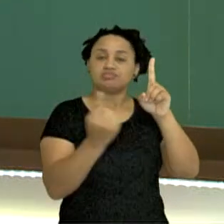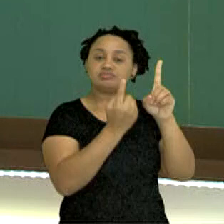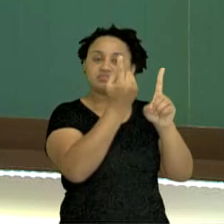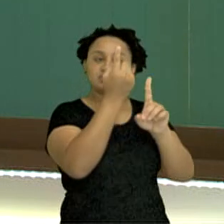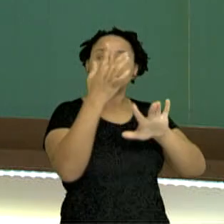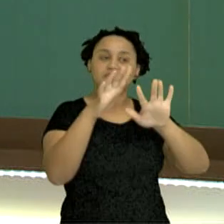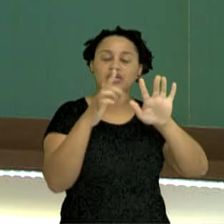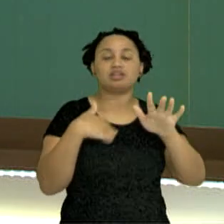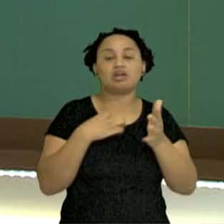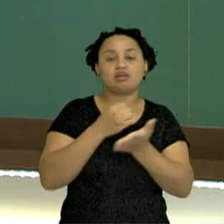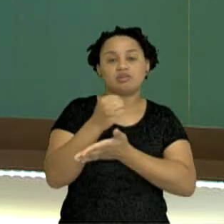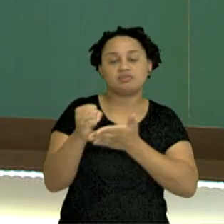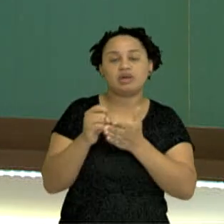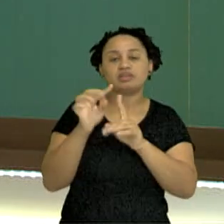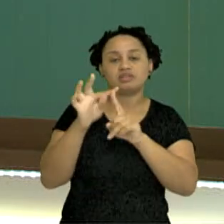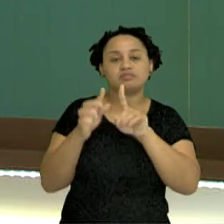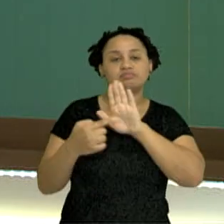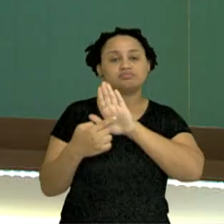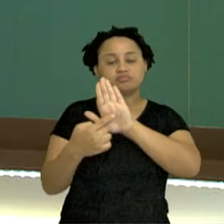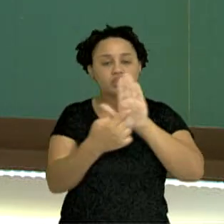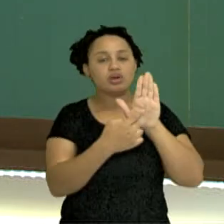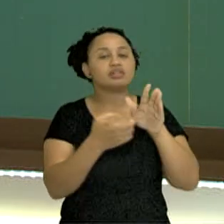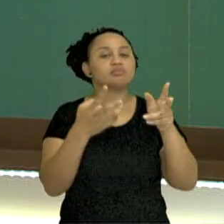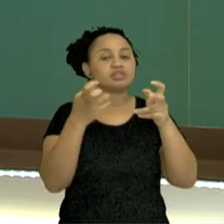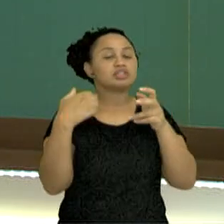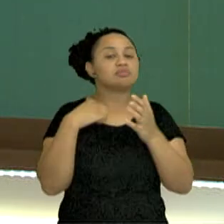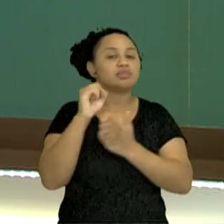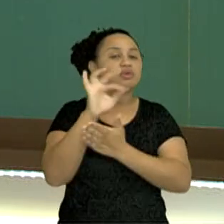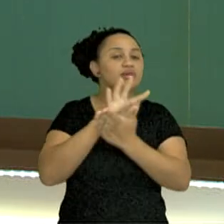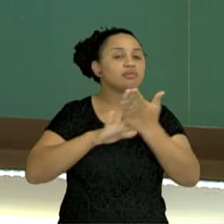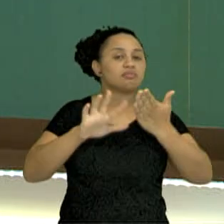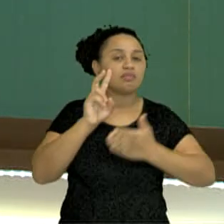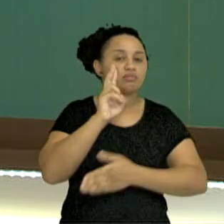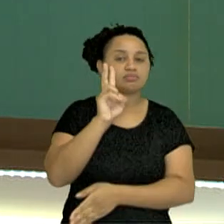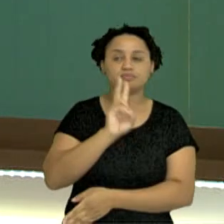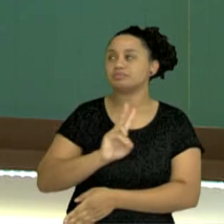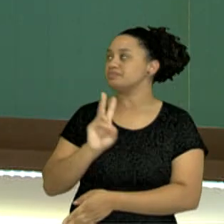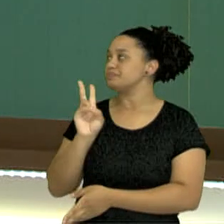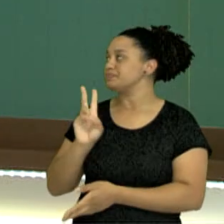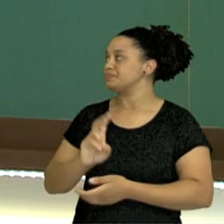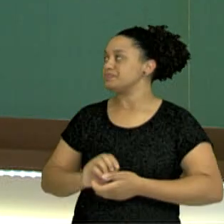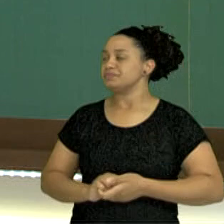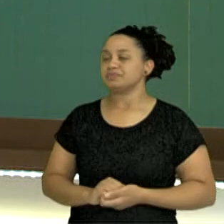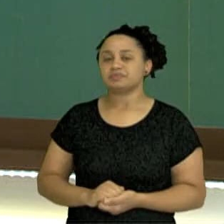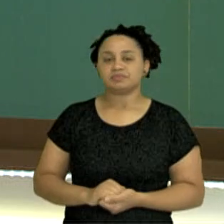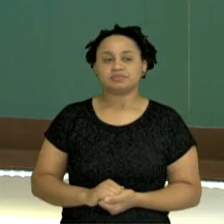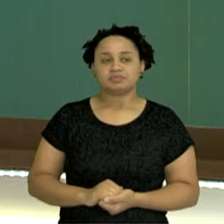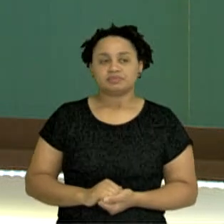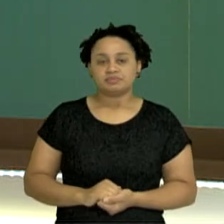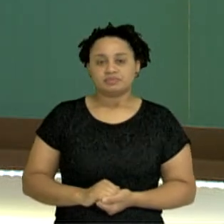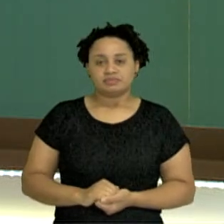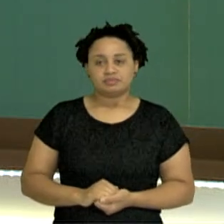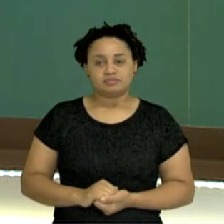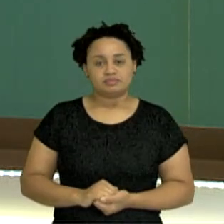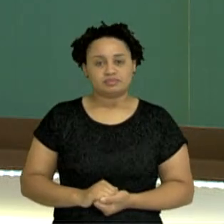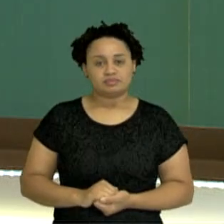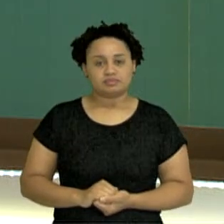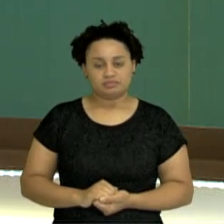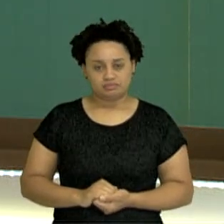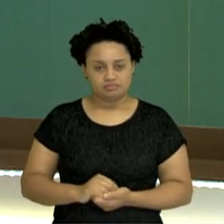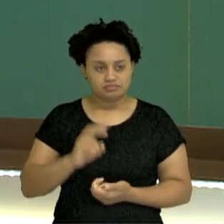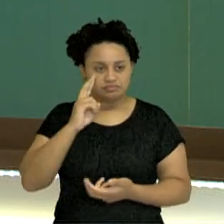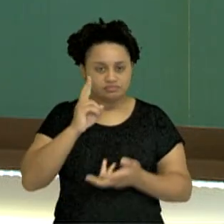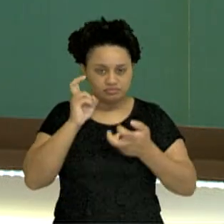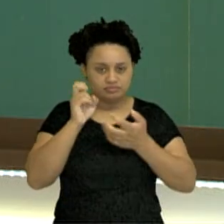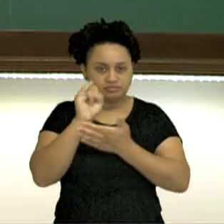com base nestes termômetros aqui, que quanto mais alto nós estamos em relação ao nível do mar, menores são as